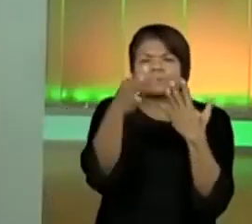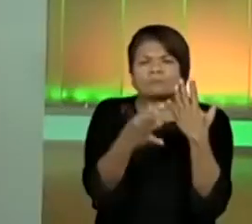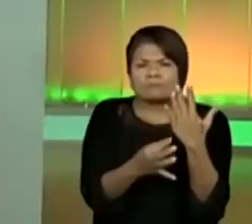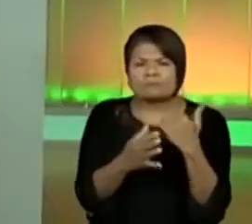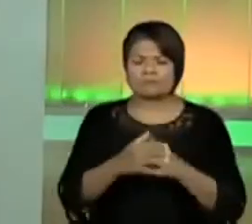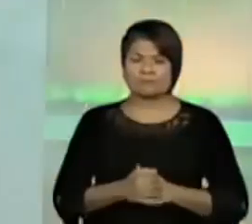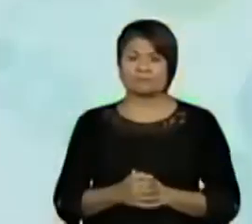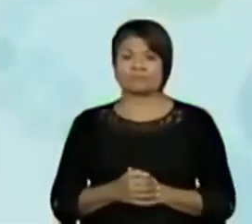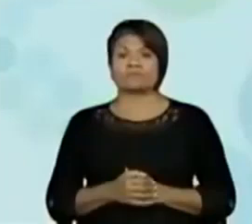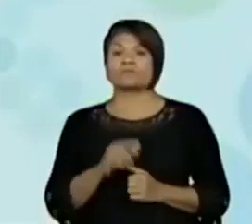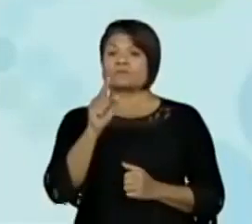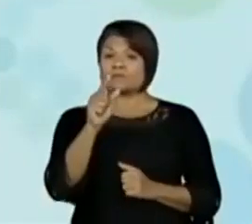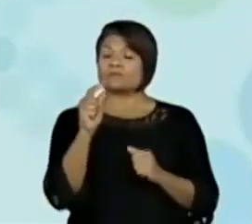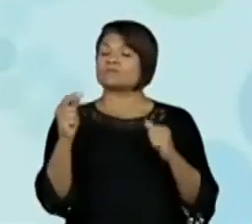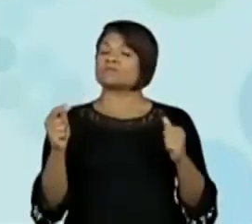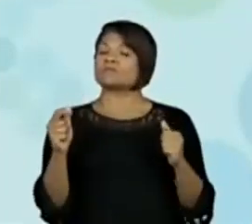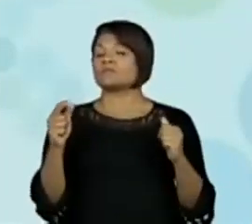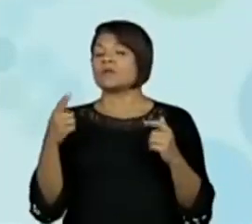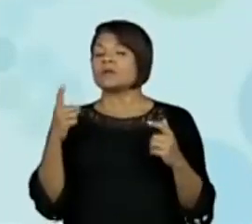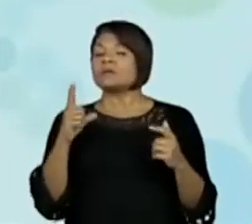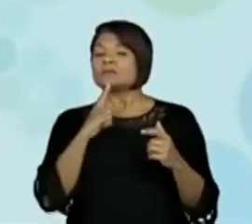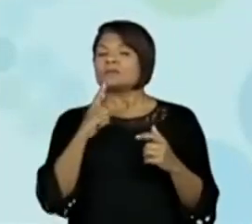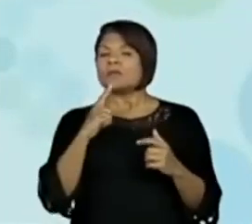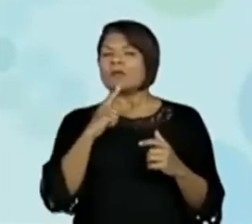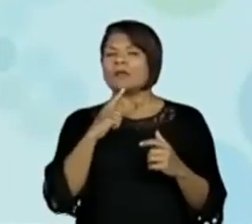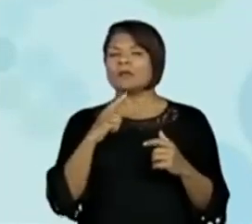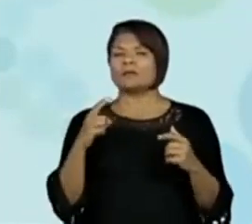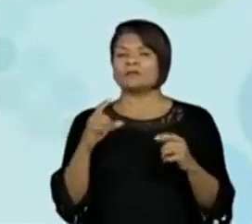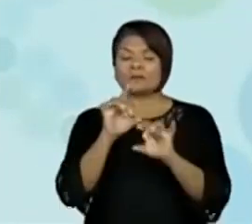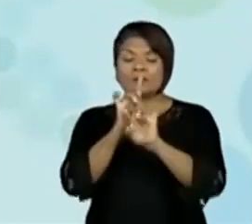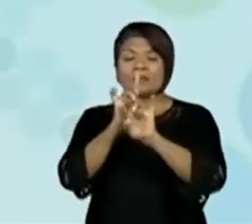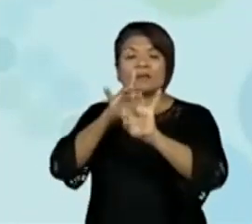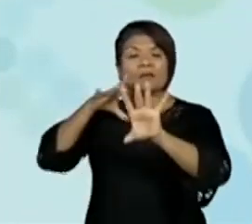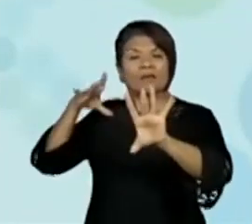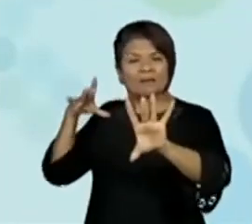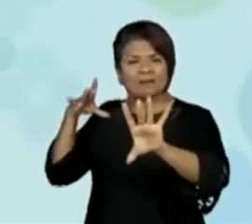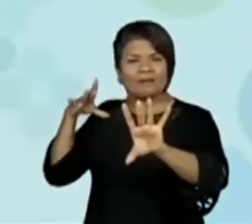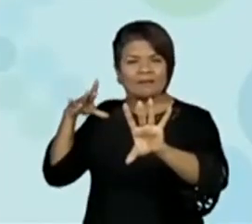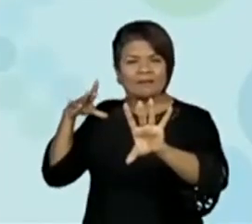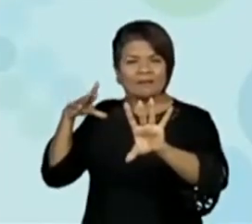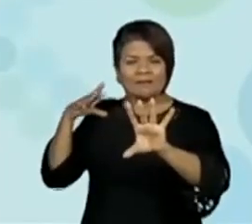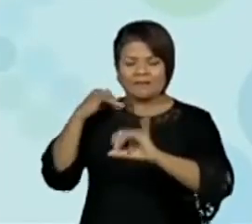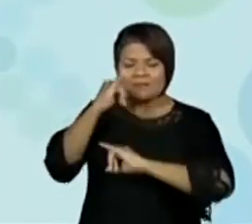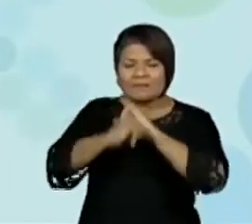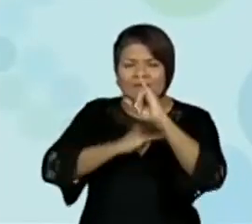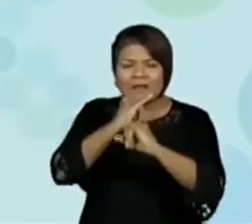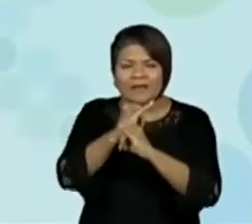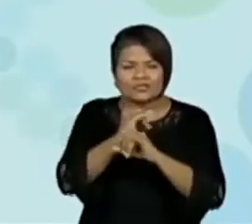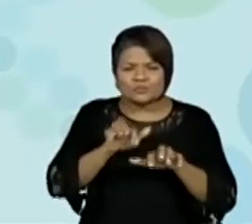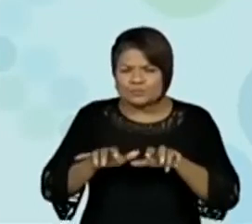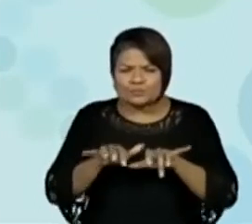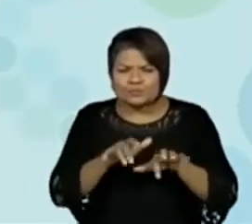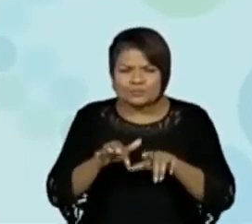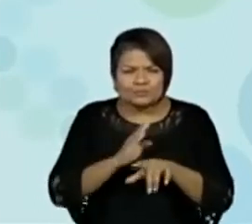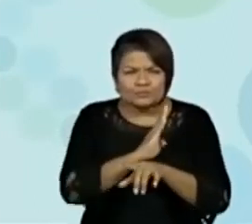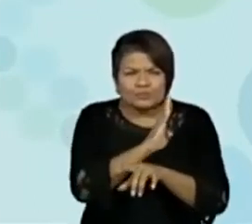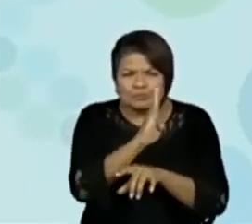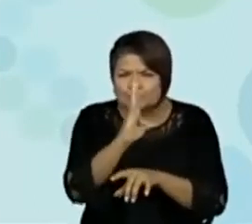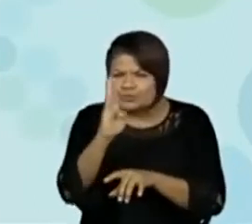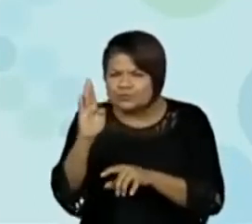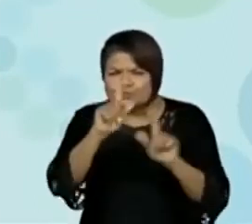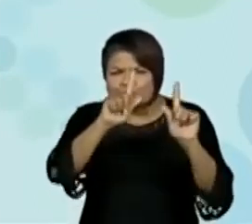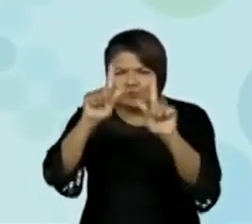estou falando de um passeio por onde? Quando eu falo em Amazônia, vocês lembram dessa região do nosso